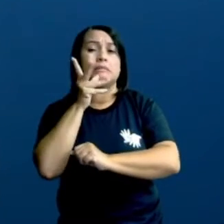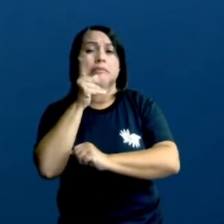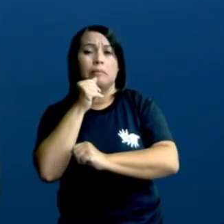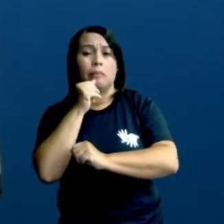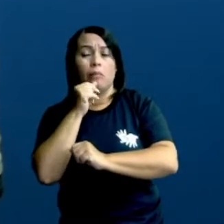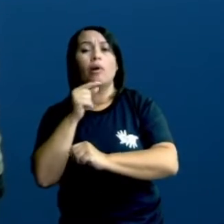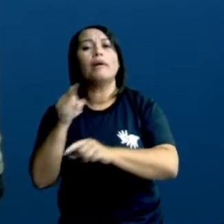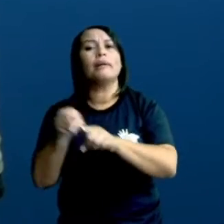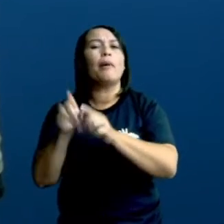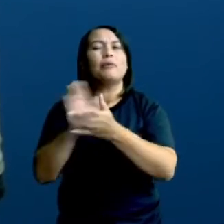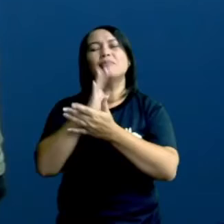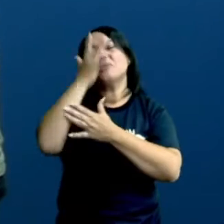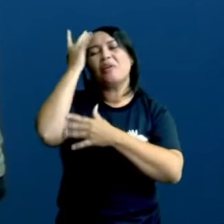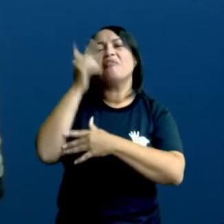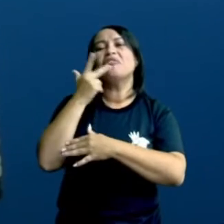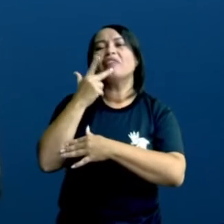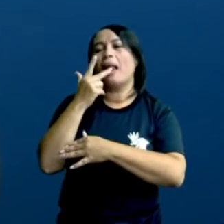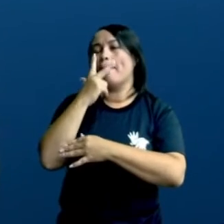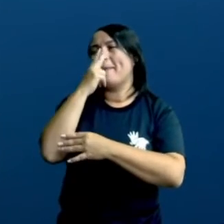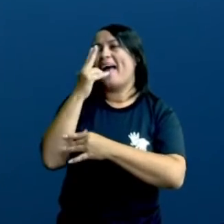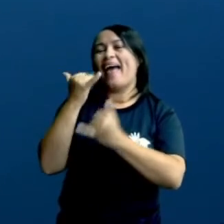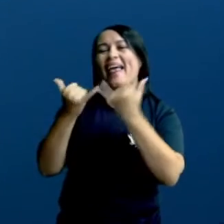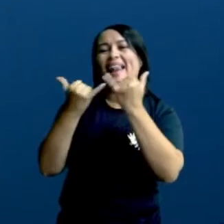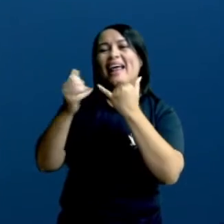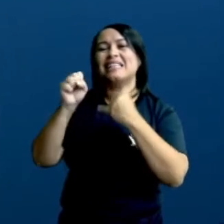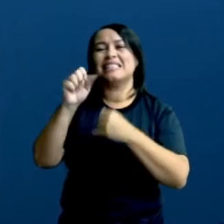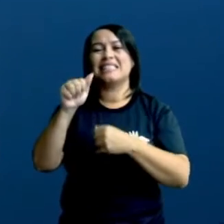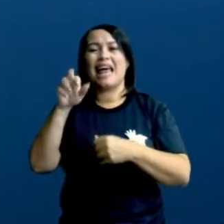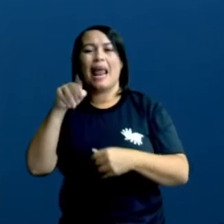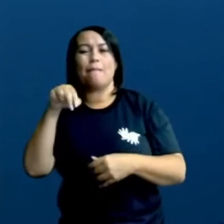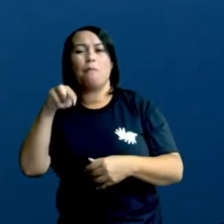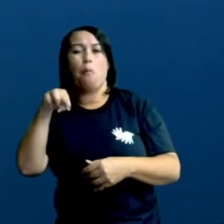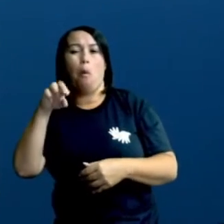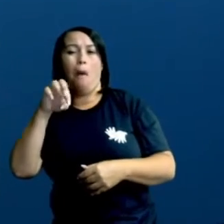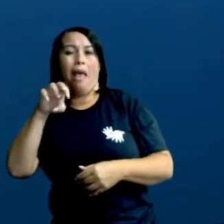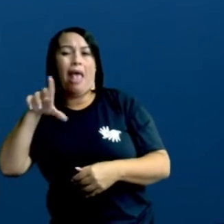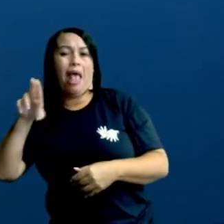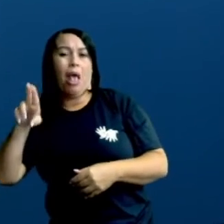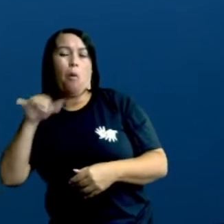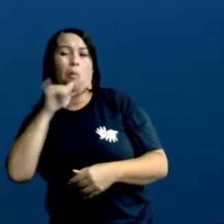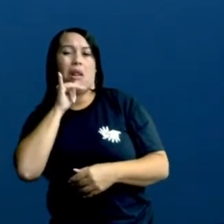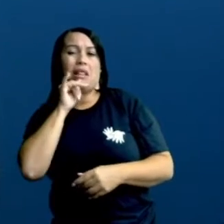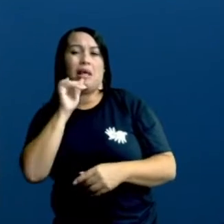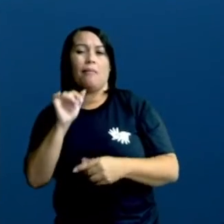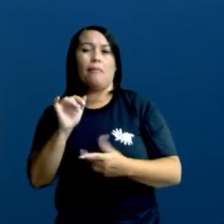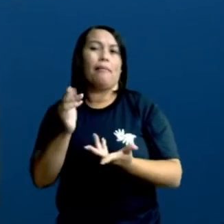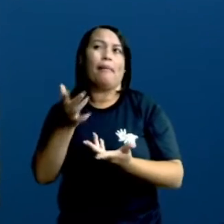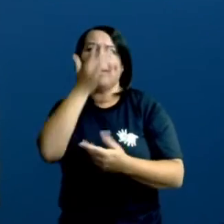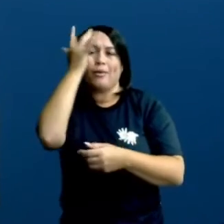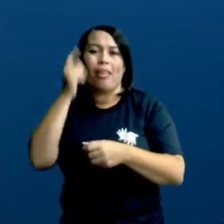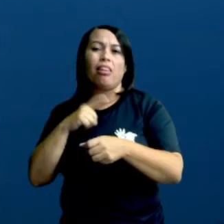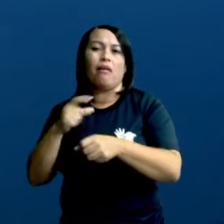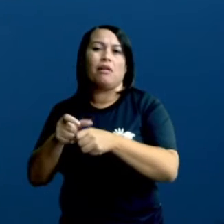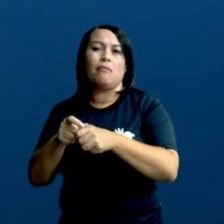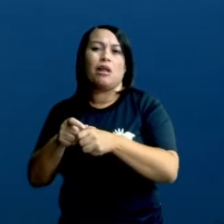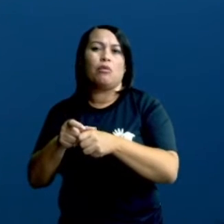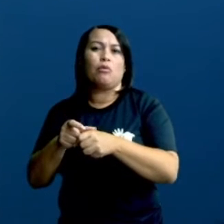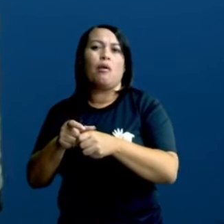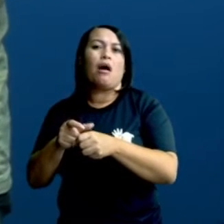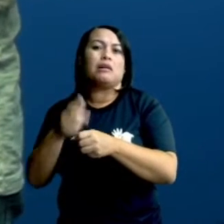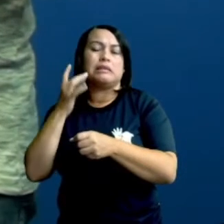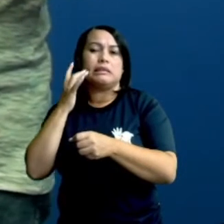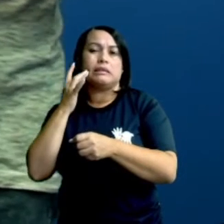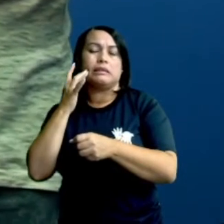ela também de saramorreu, aquela ferida que não fecha por nada. Você usa diversos medicamentos e não consegue